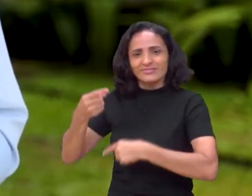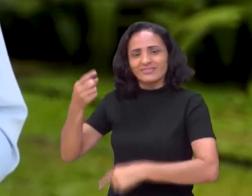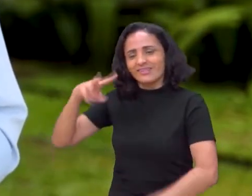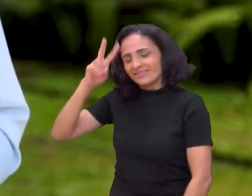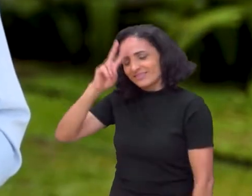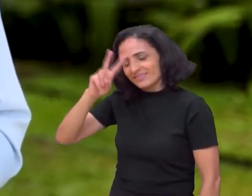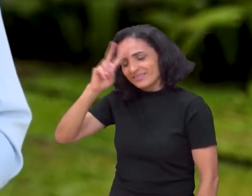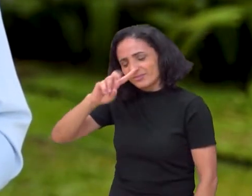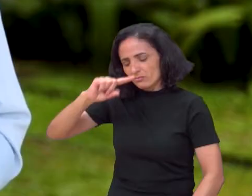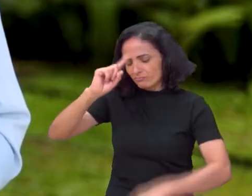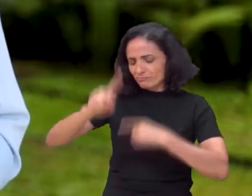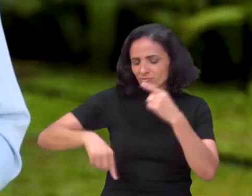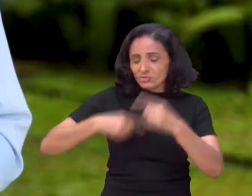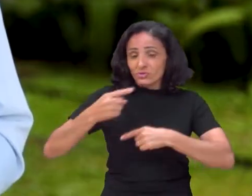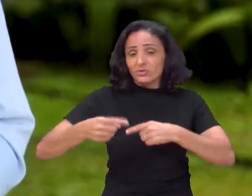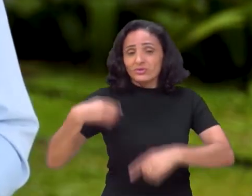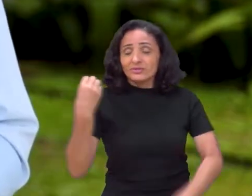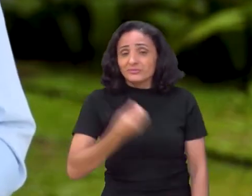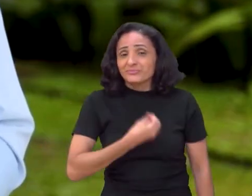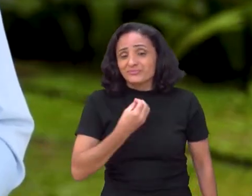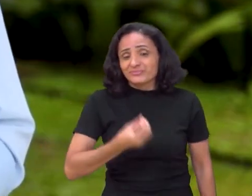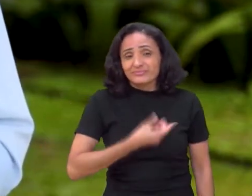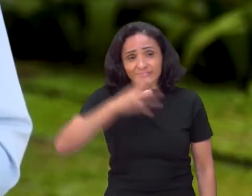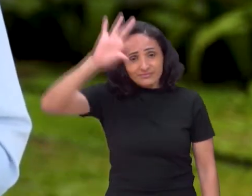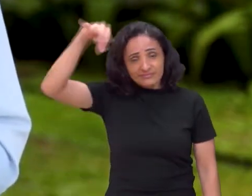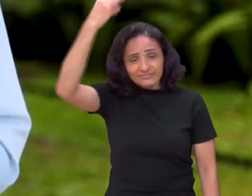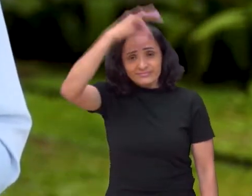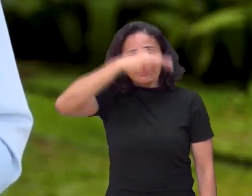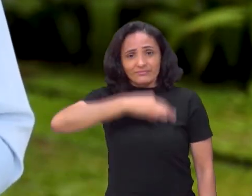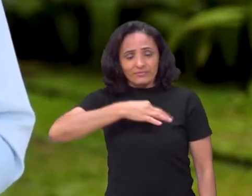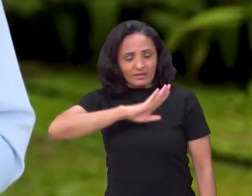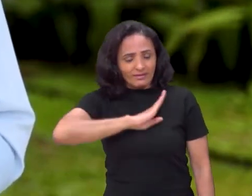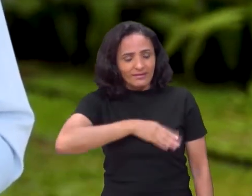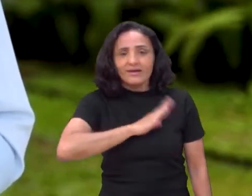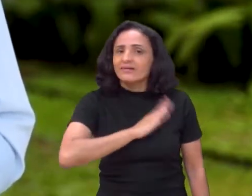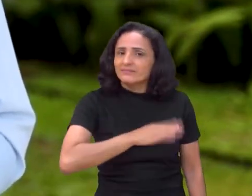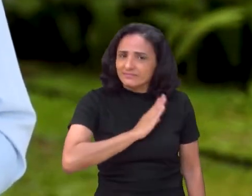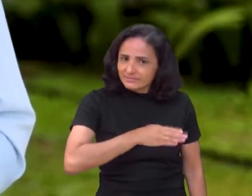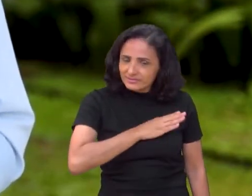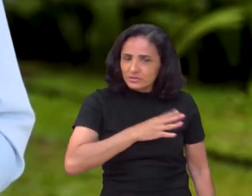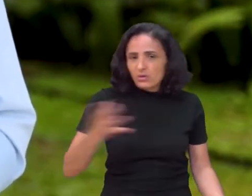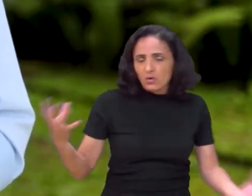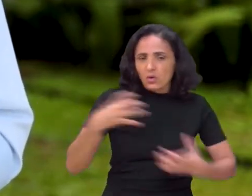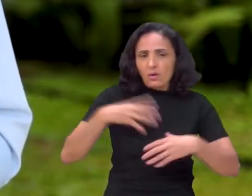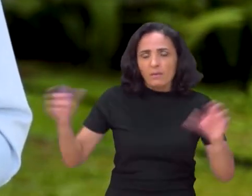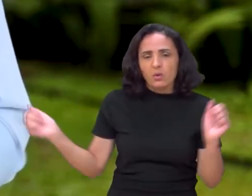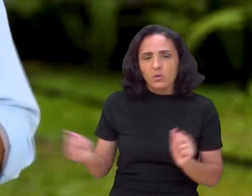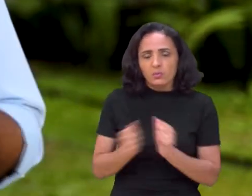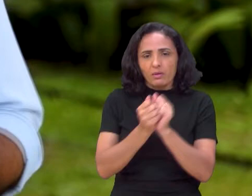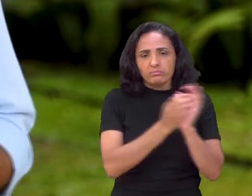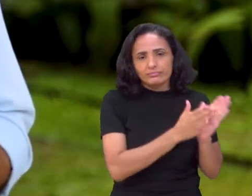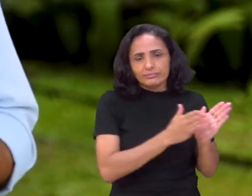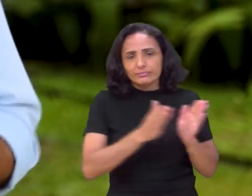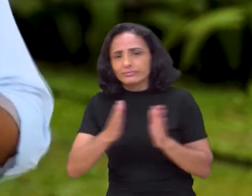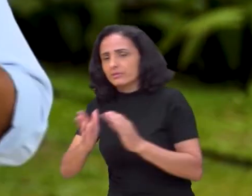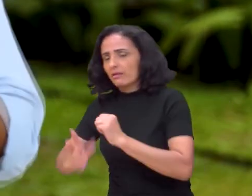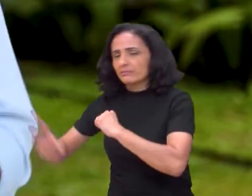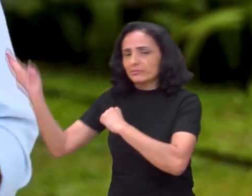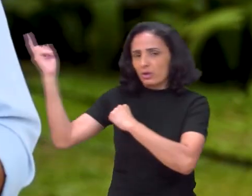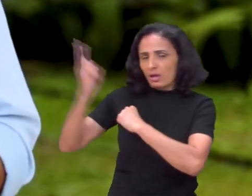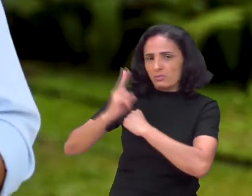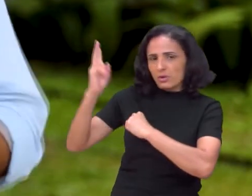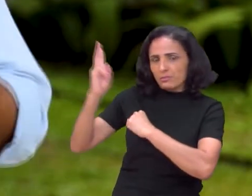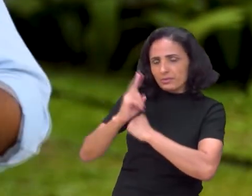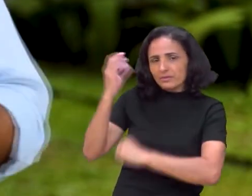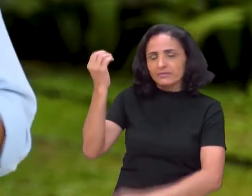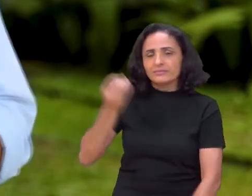quem transforma as nossas vidas. É Ele quem transforma os nossos corações. É através deste amparo